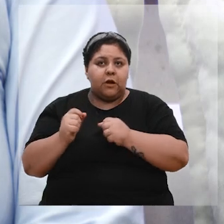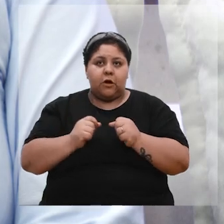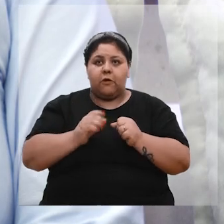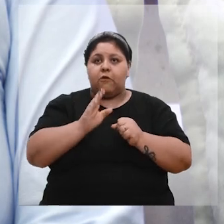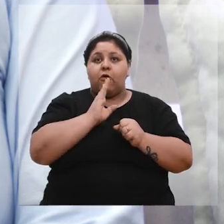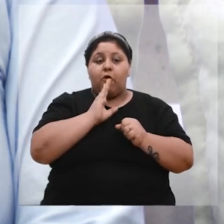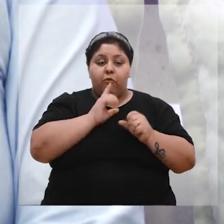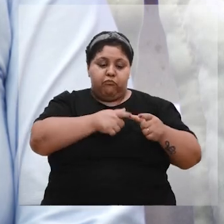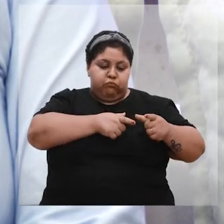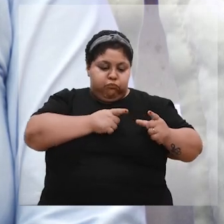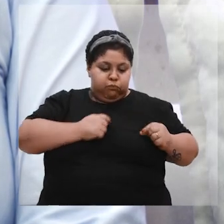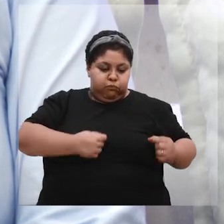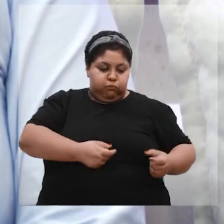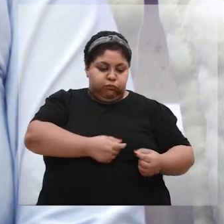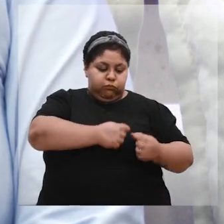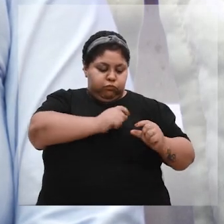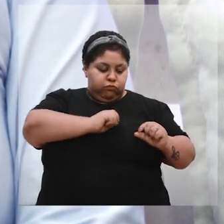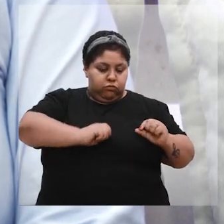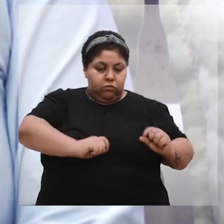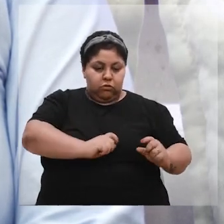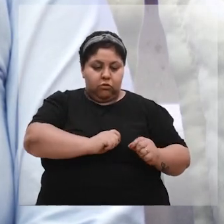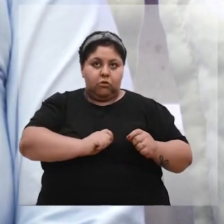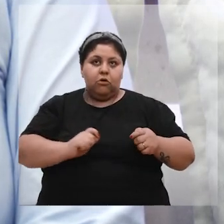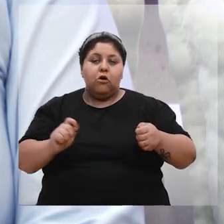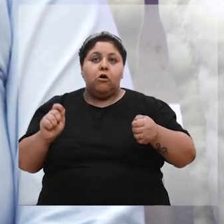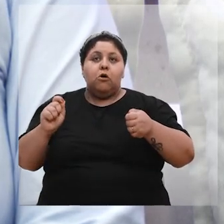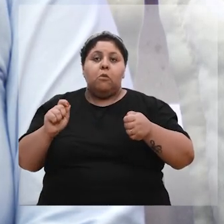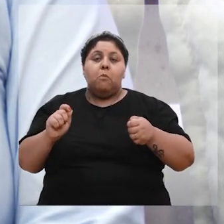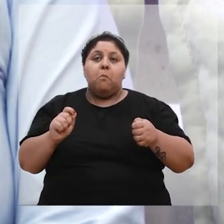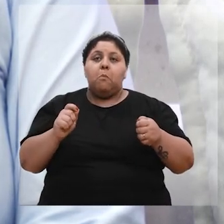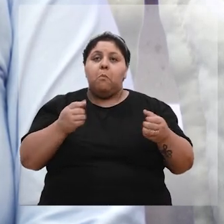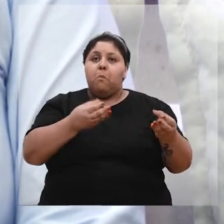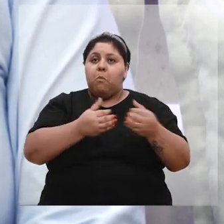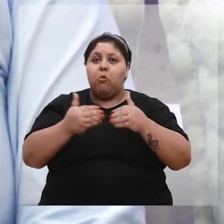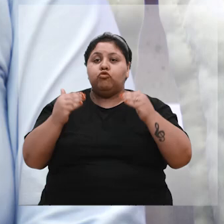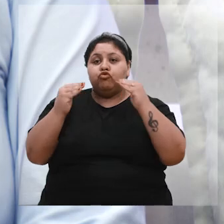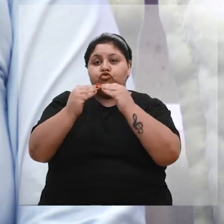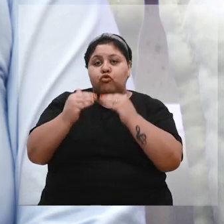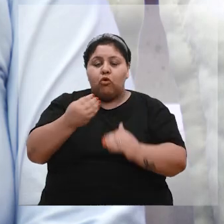são conhecidos para câncer de mama... Muitos encaixam na nossa vida.